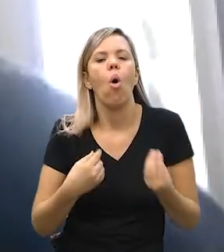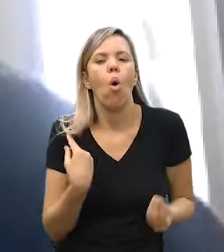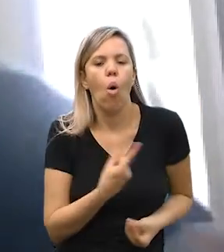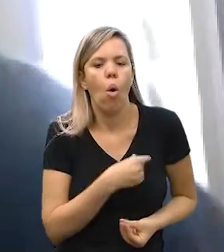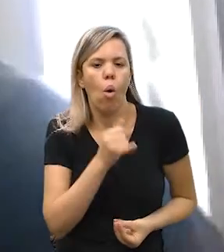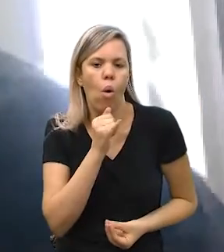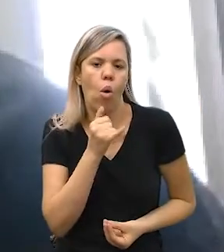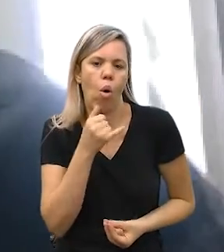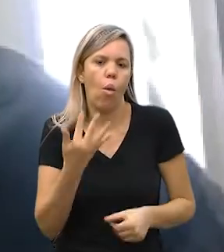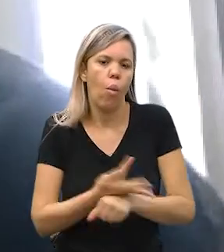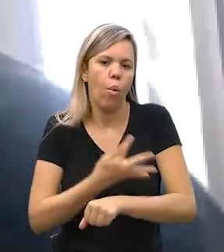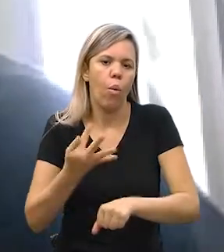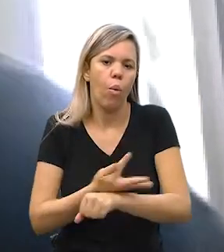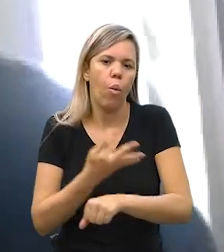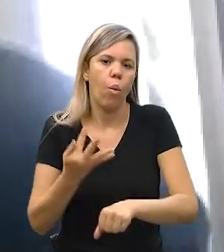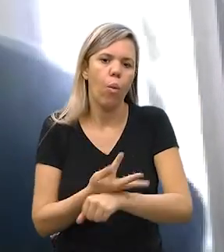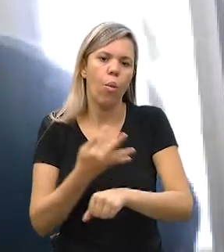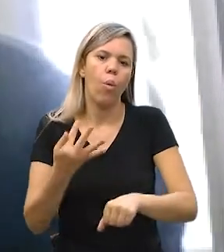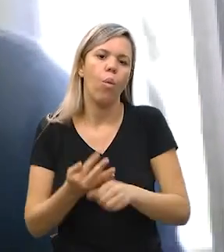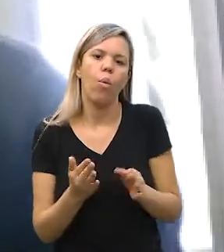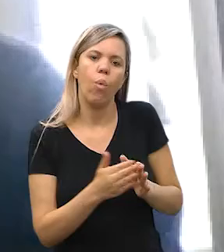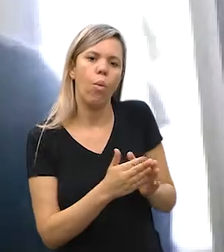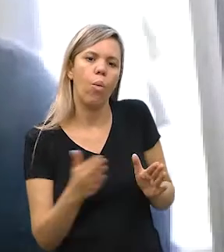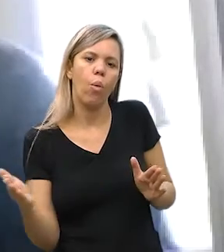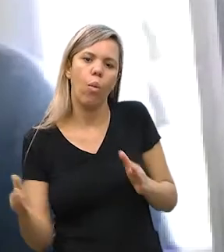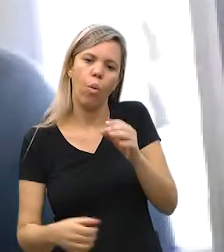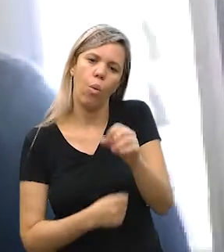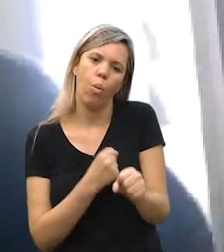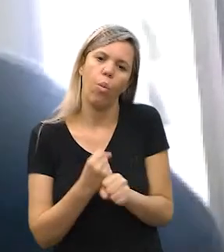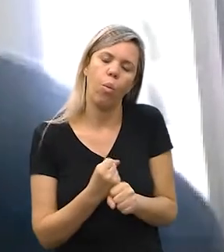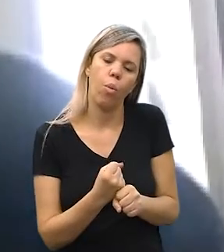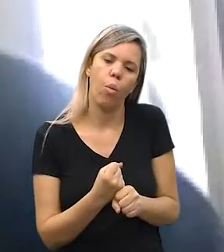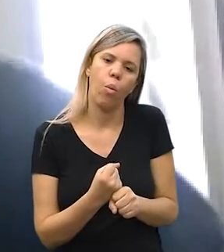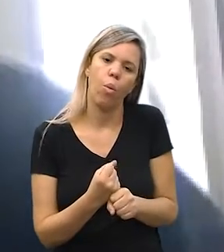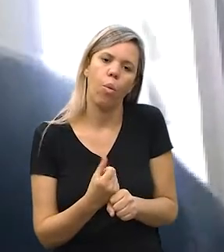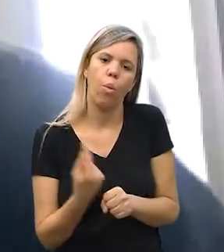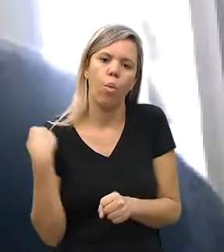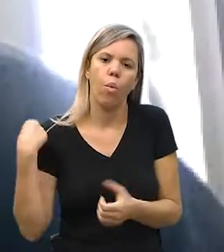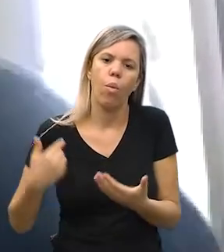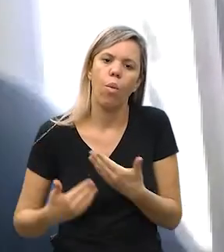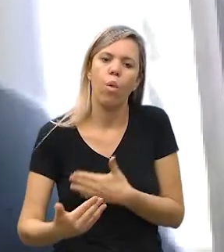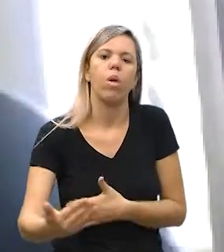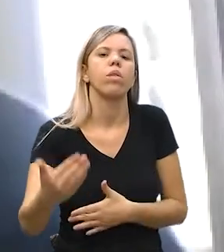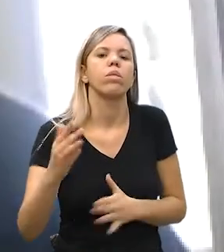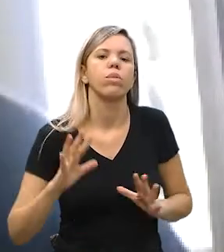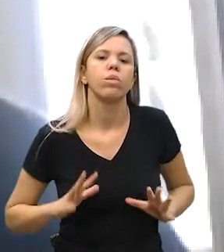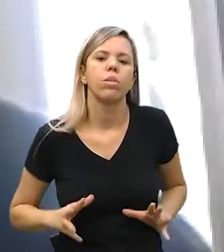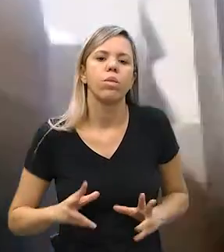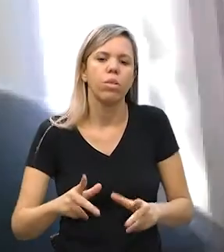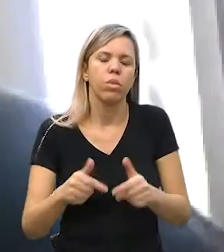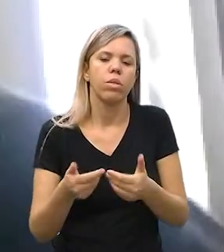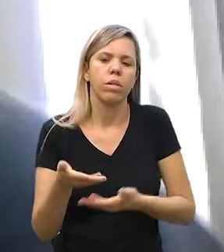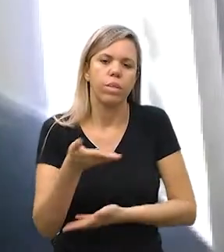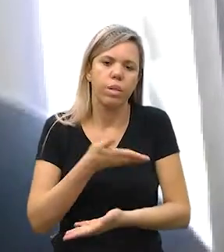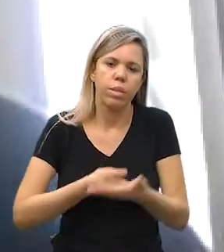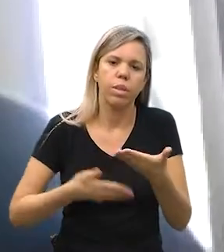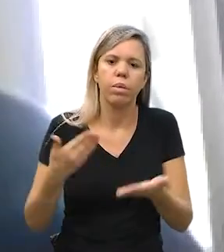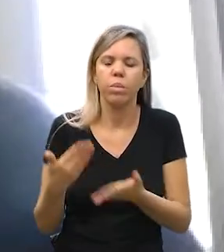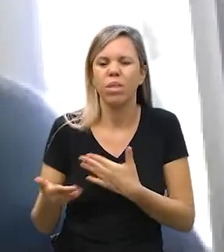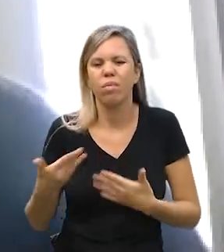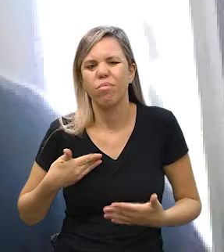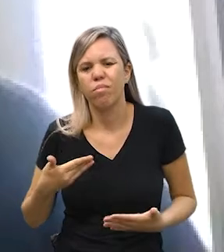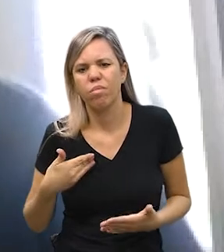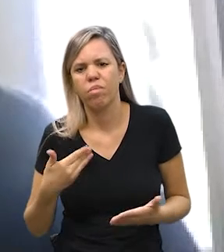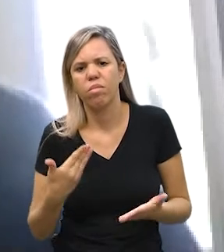gente sobreviveu ao longo desse último ano, né, envolvendo todas as relações, né, perda de